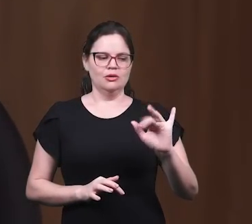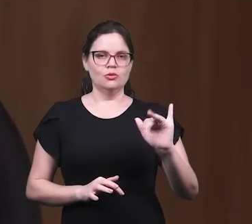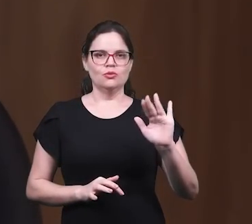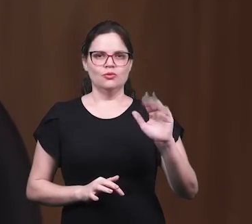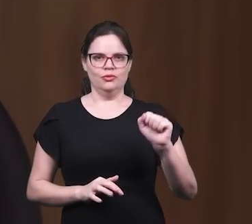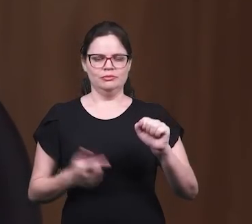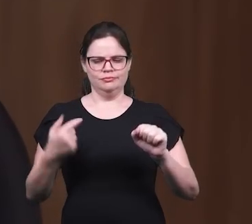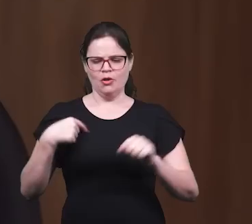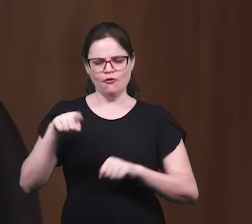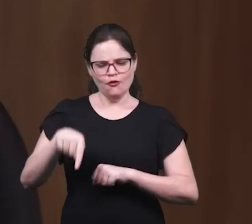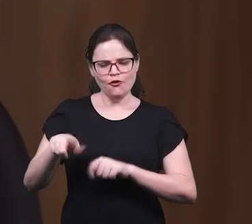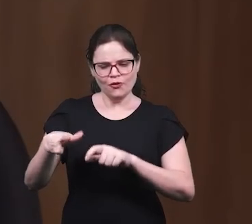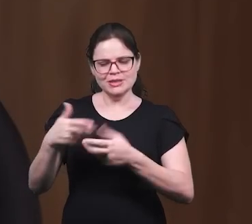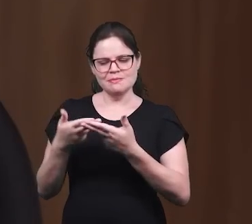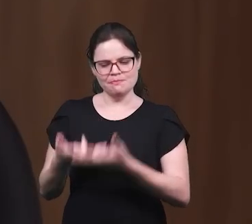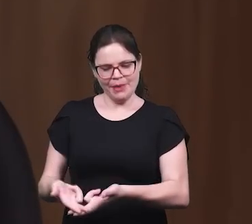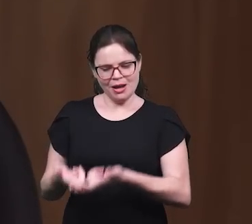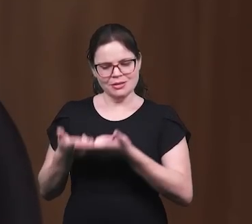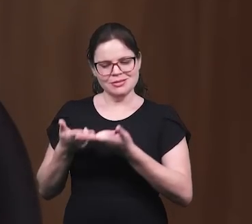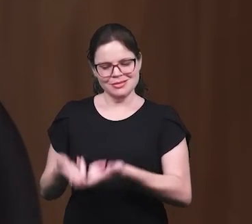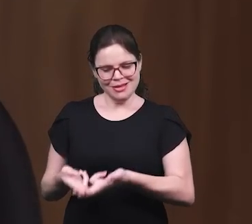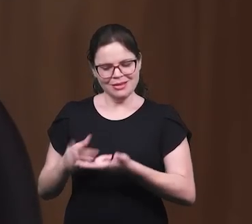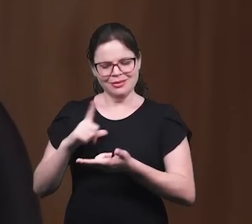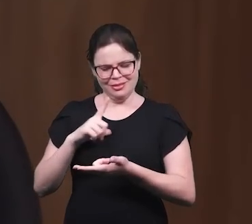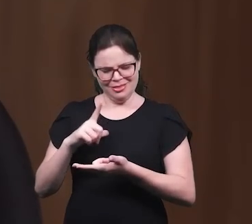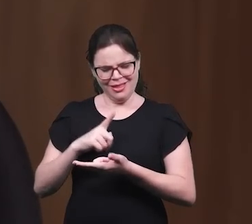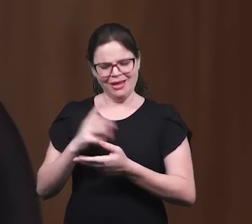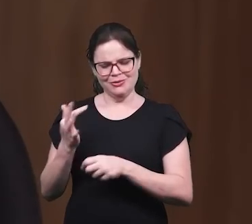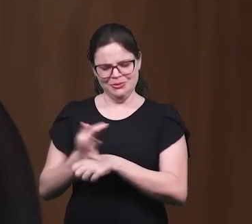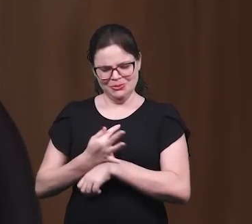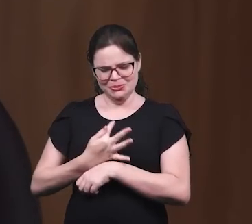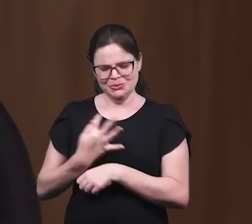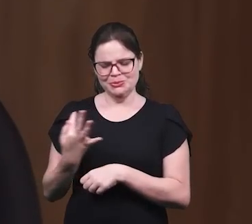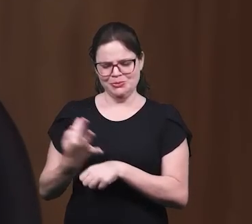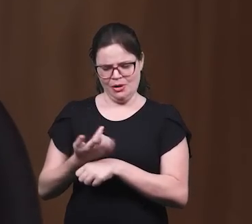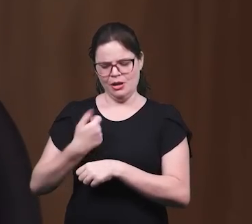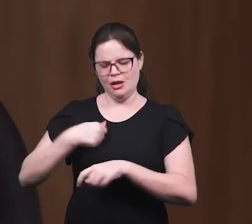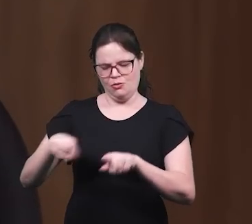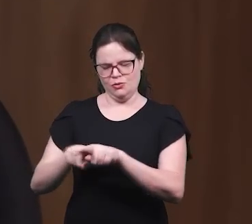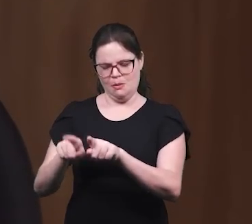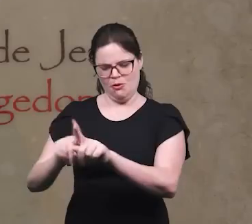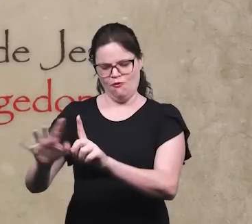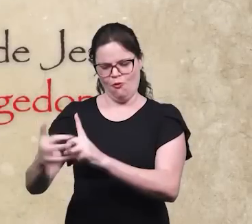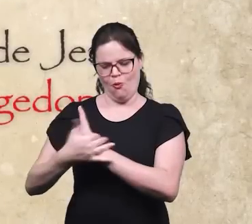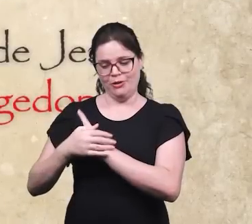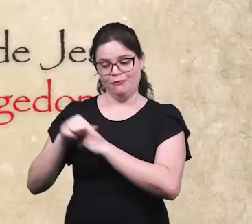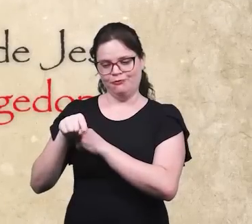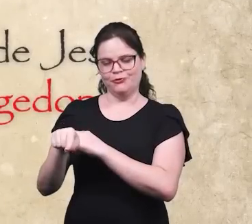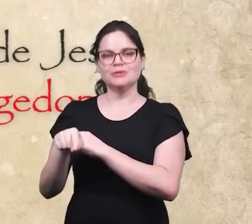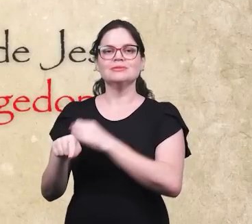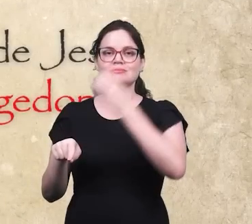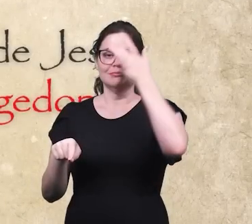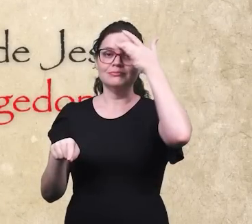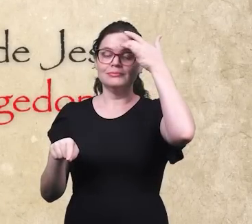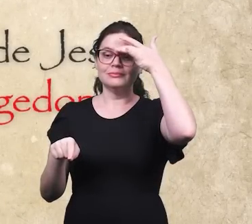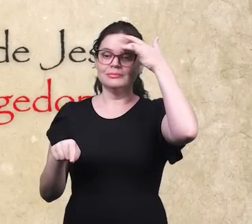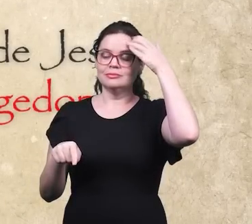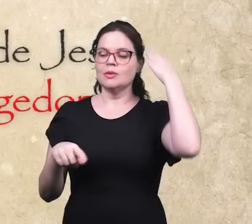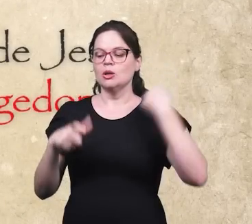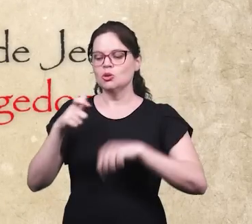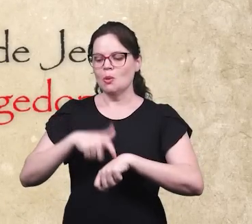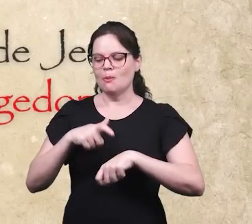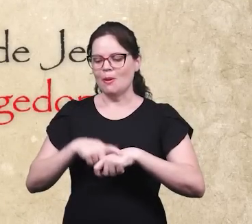eu também te livrarei, te pouparei do peirasno, ou seja, da hora